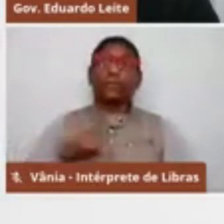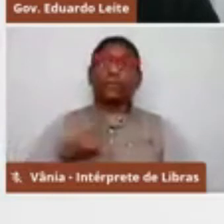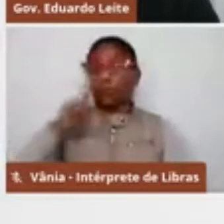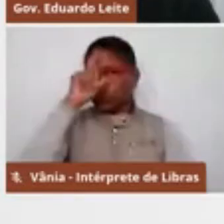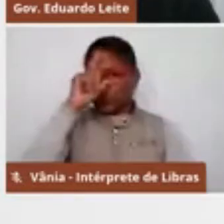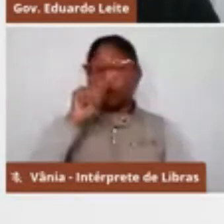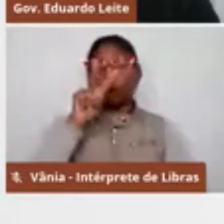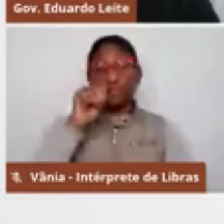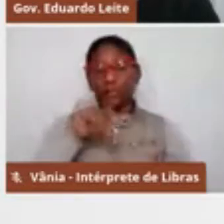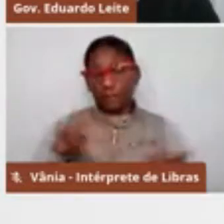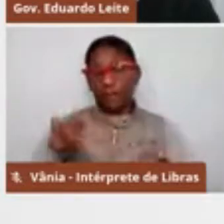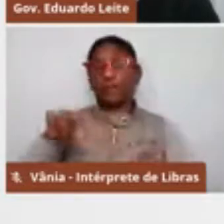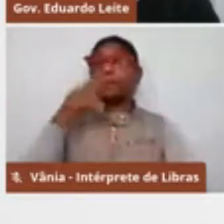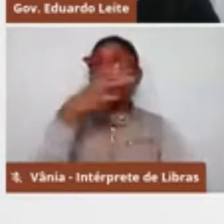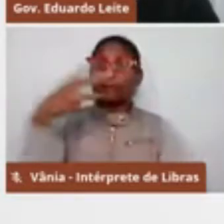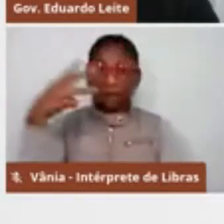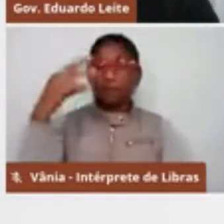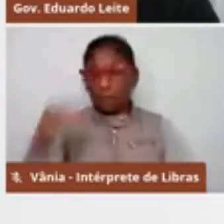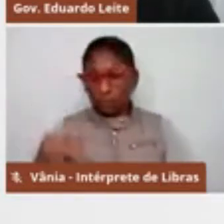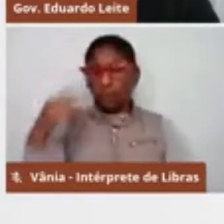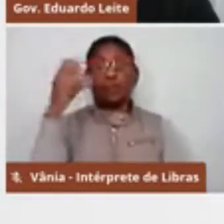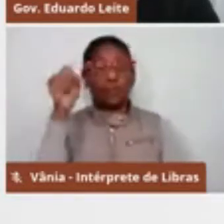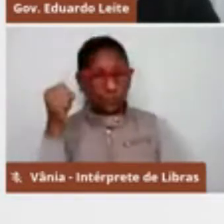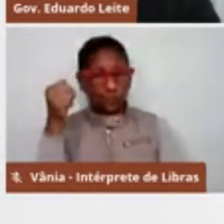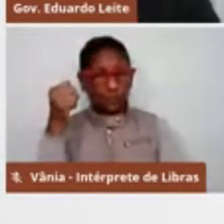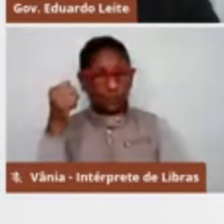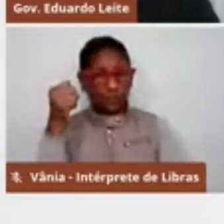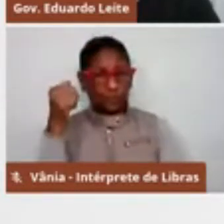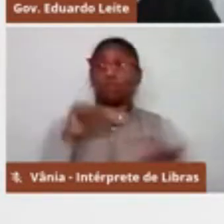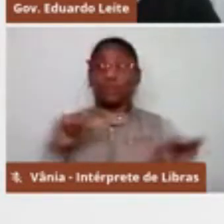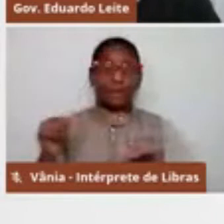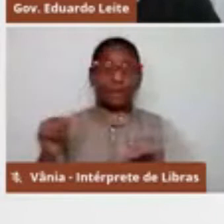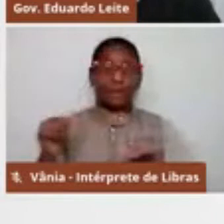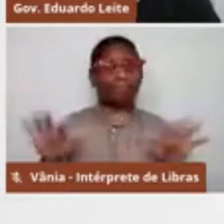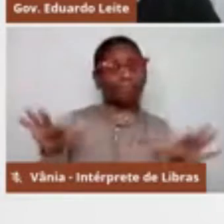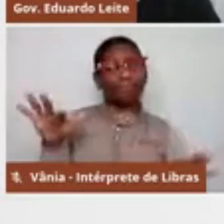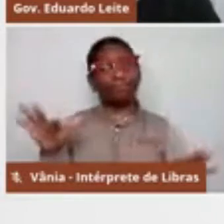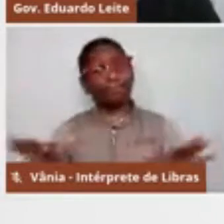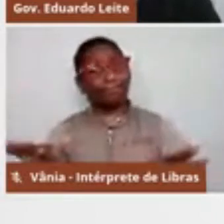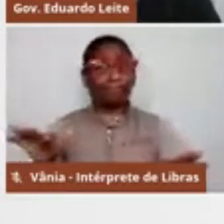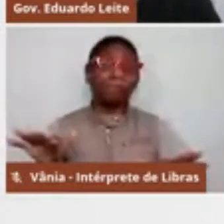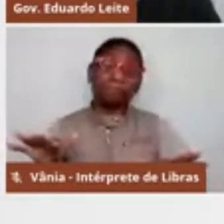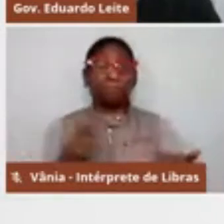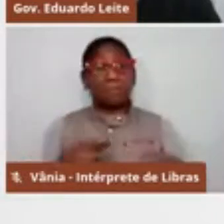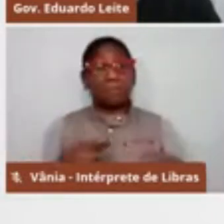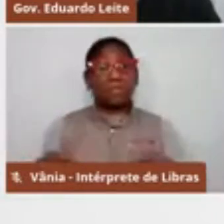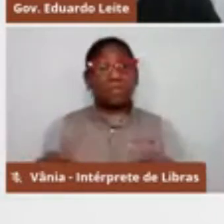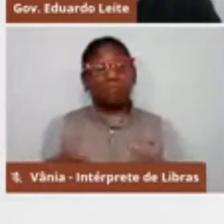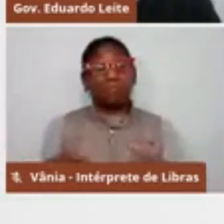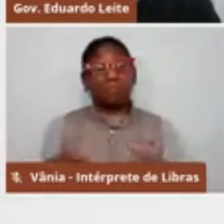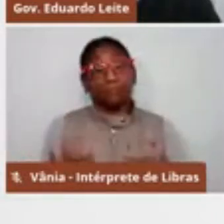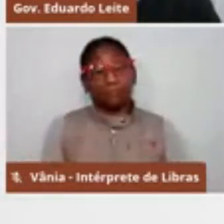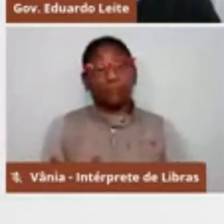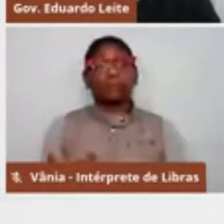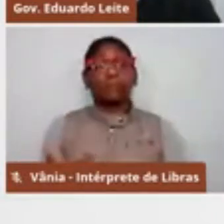20 numa semana, foi a 33, baixou a 28 na última semana, é um dado relevante para a região. O número